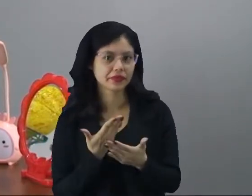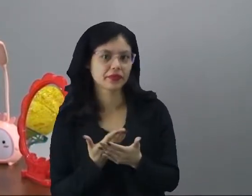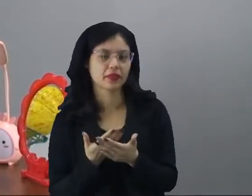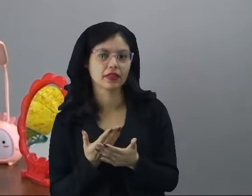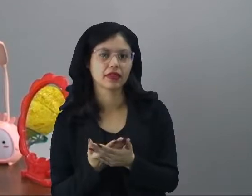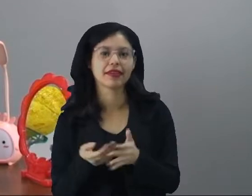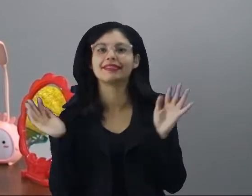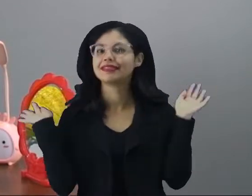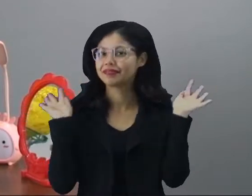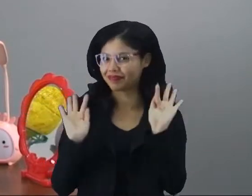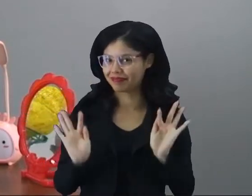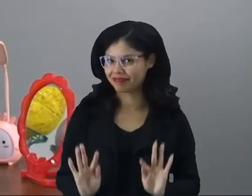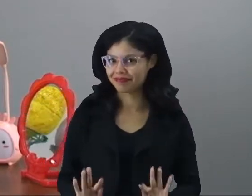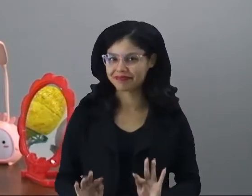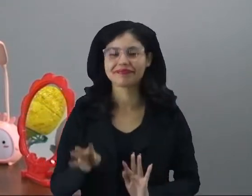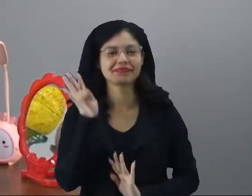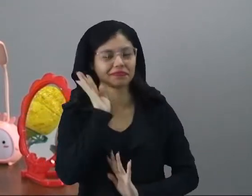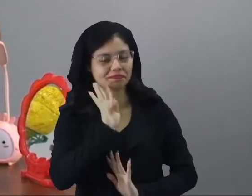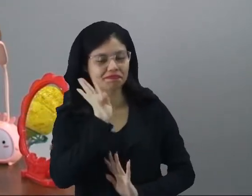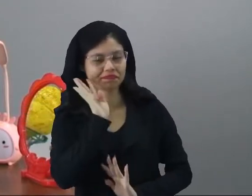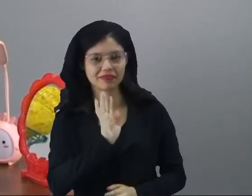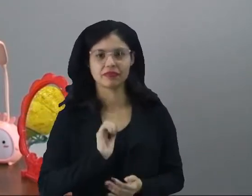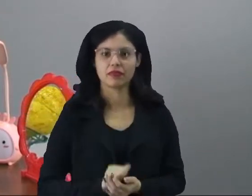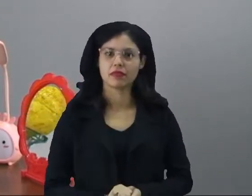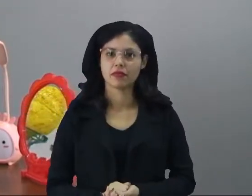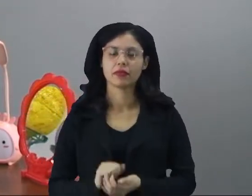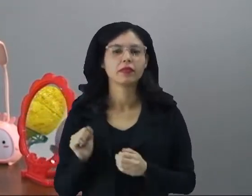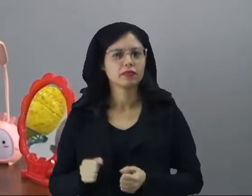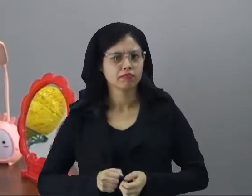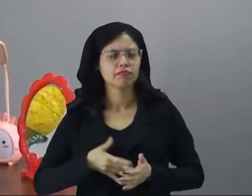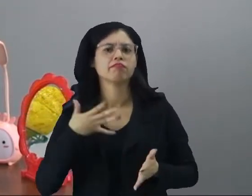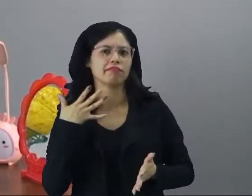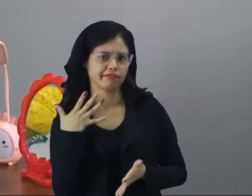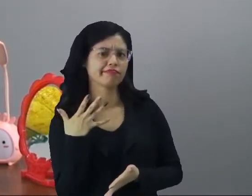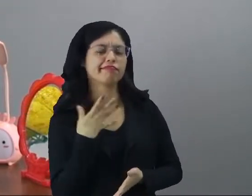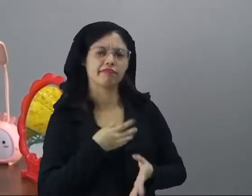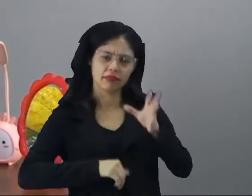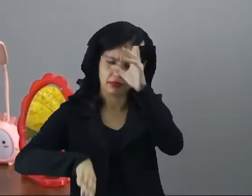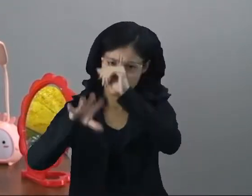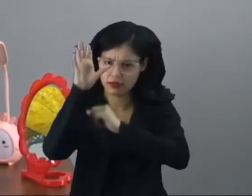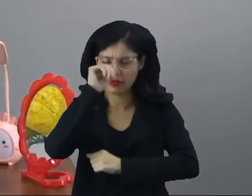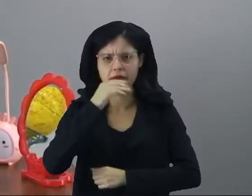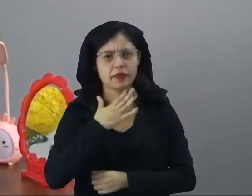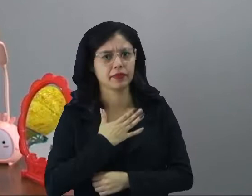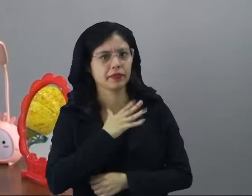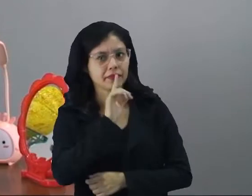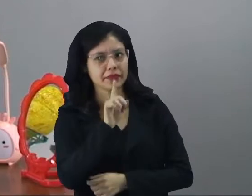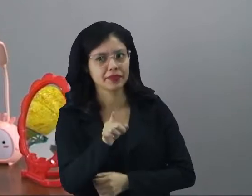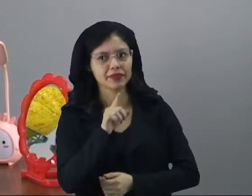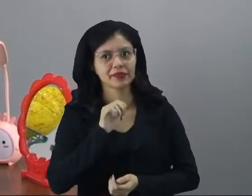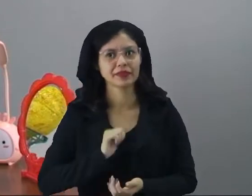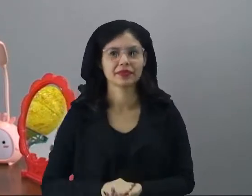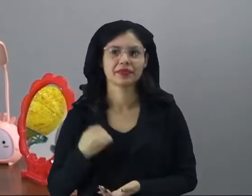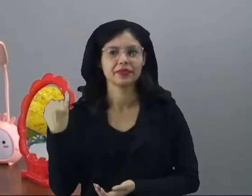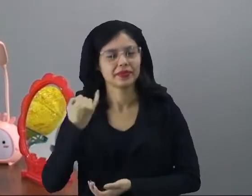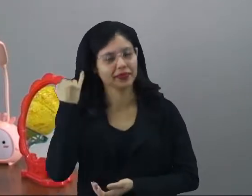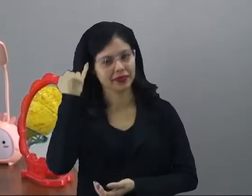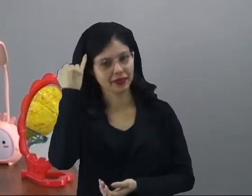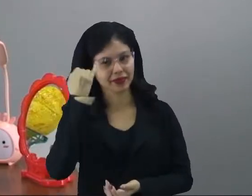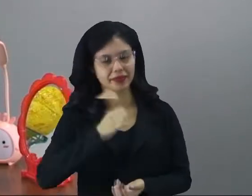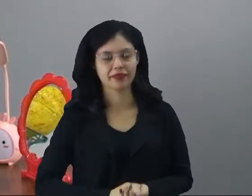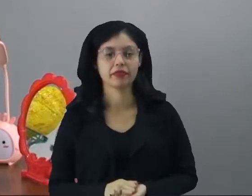bem divertida, bem animada e com muito conhecimentos para mim e para você